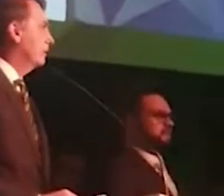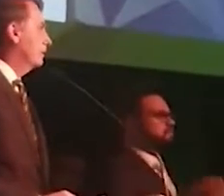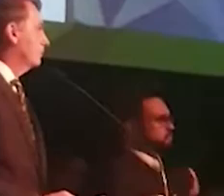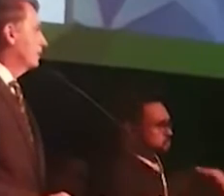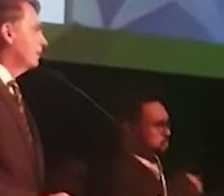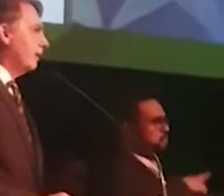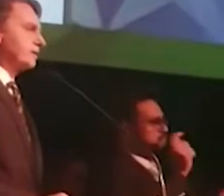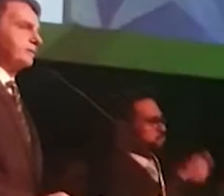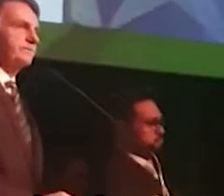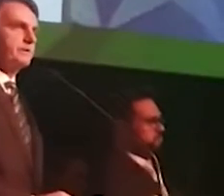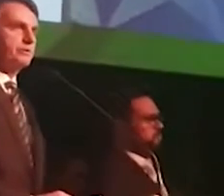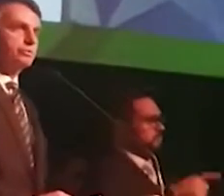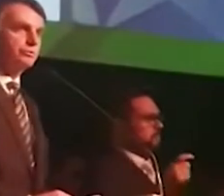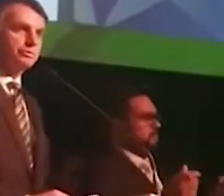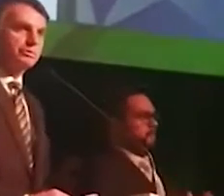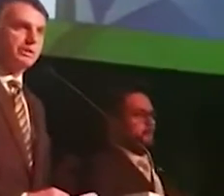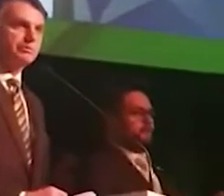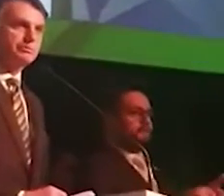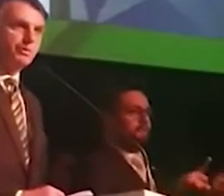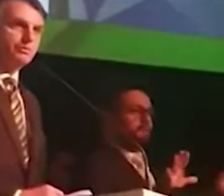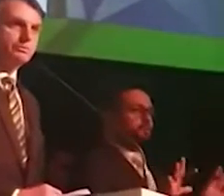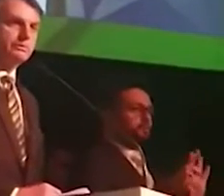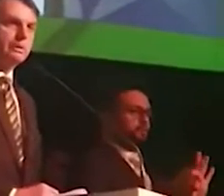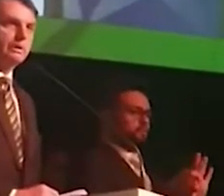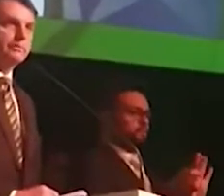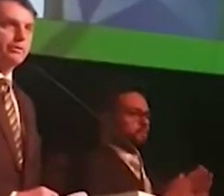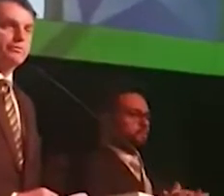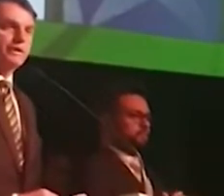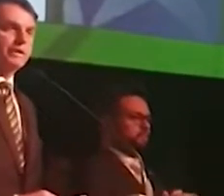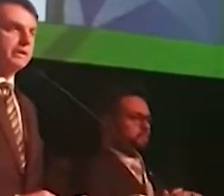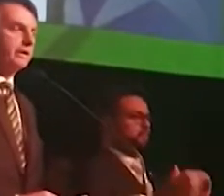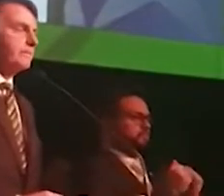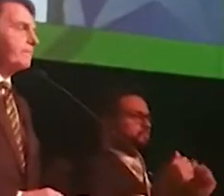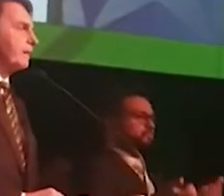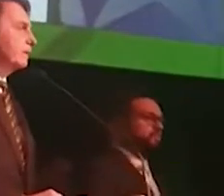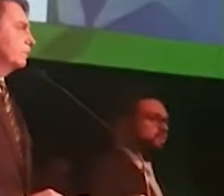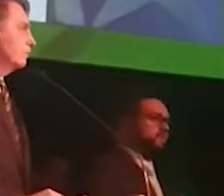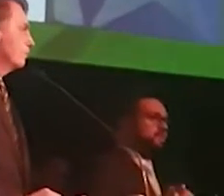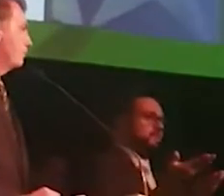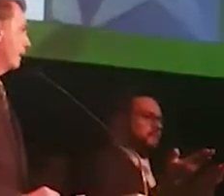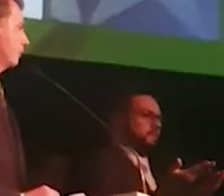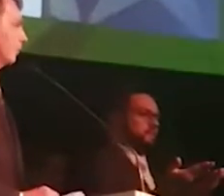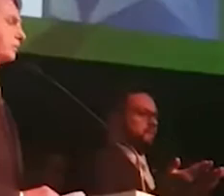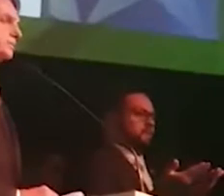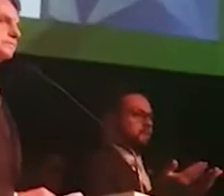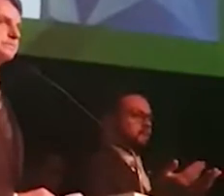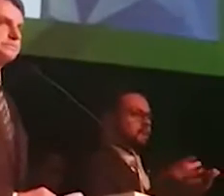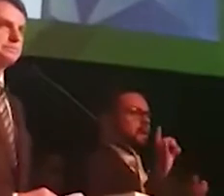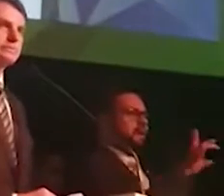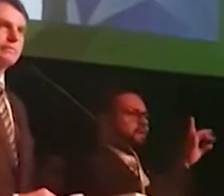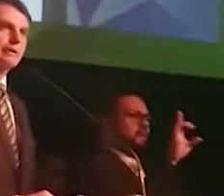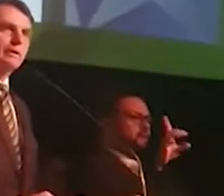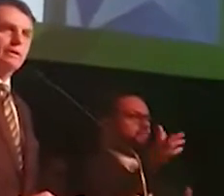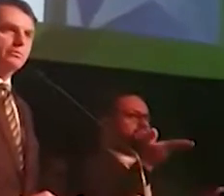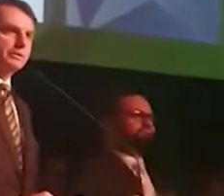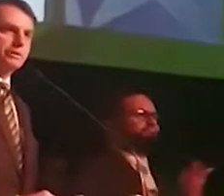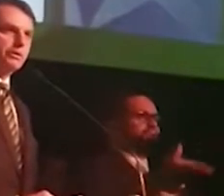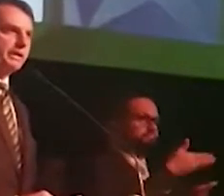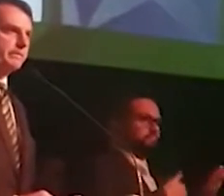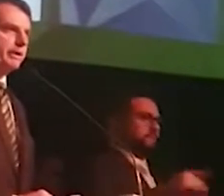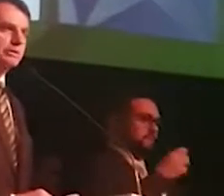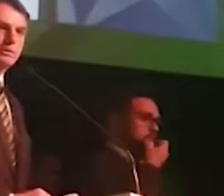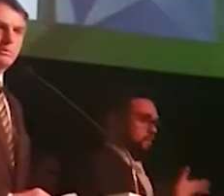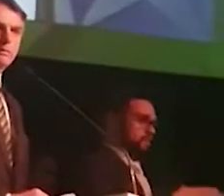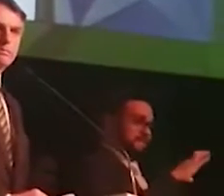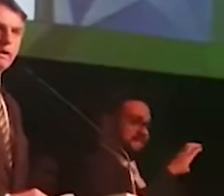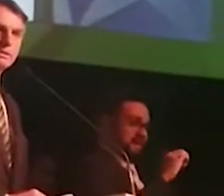potencial, o que nós juntos temos de bom para oferecer um para o outro. O